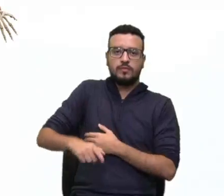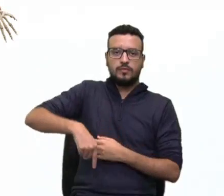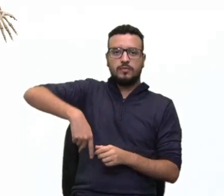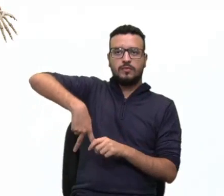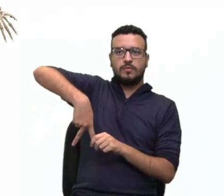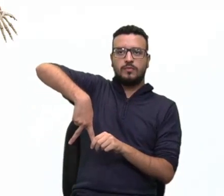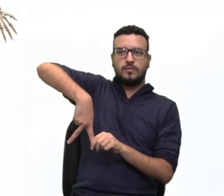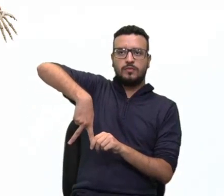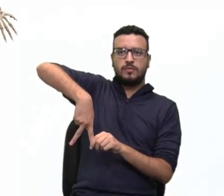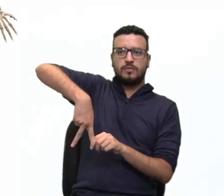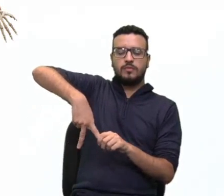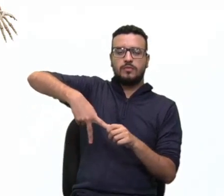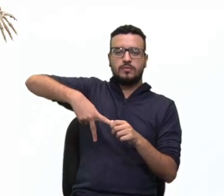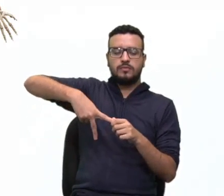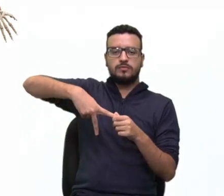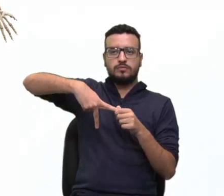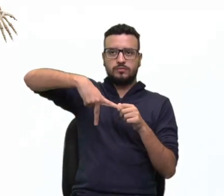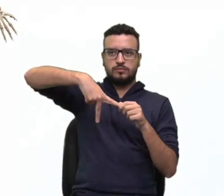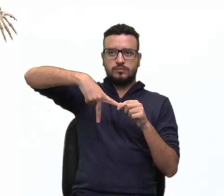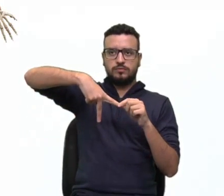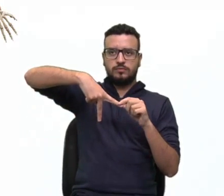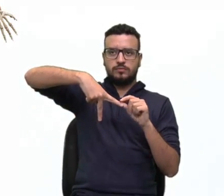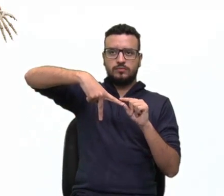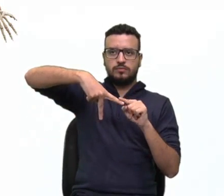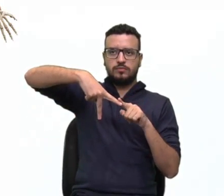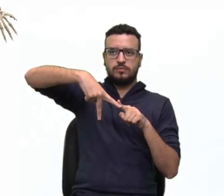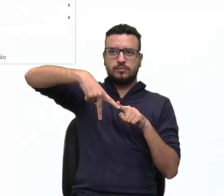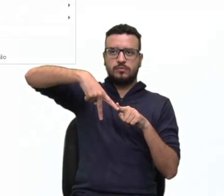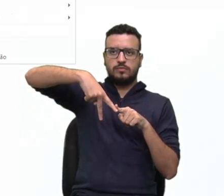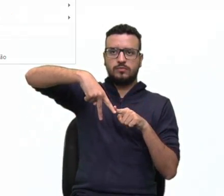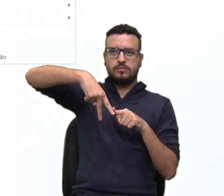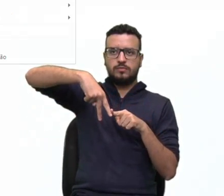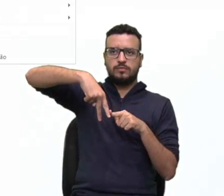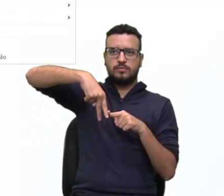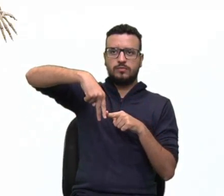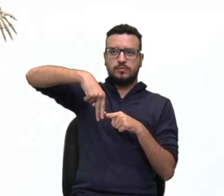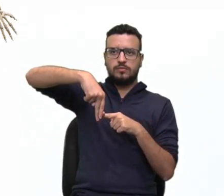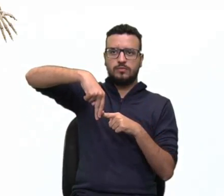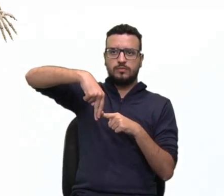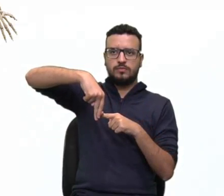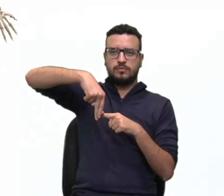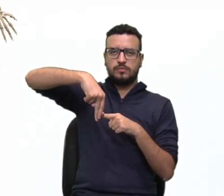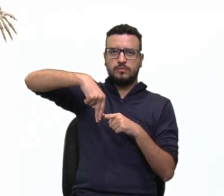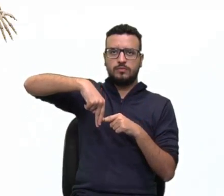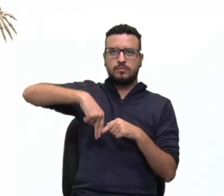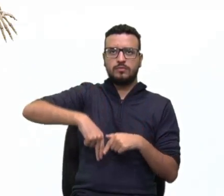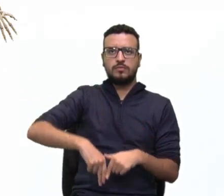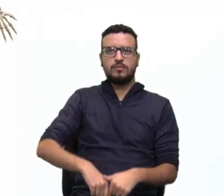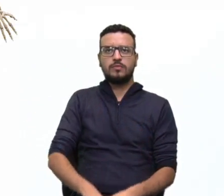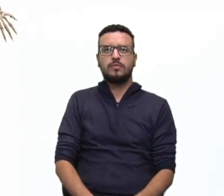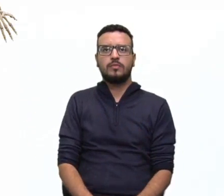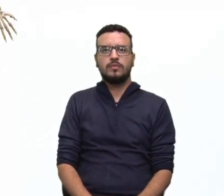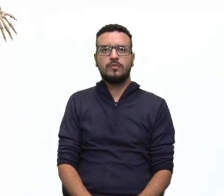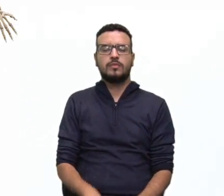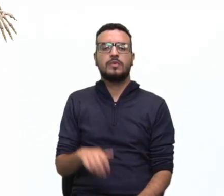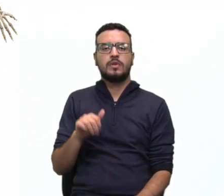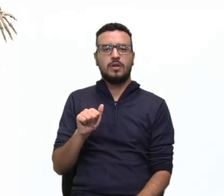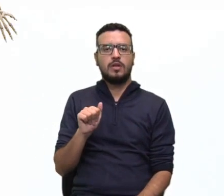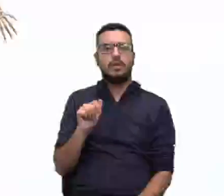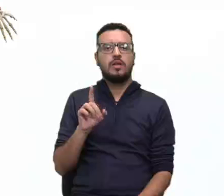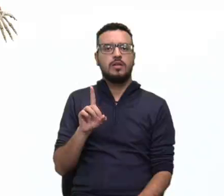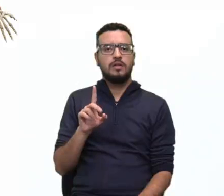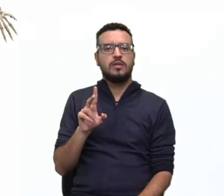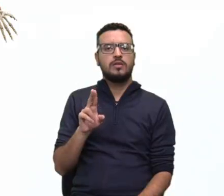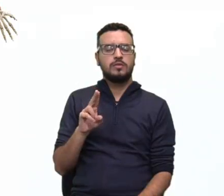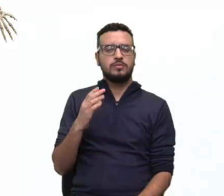tenho algo medial, eu tenho algo mais próximo ao centro do meu corpo. Numa adução, você concorda